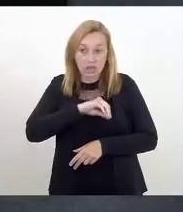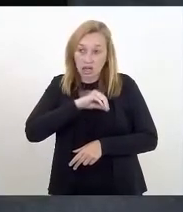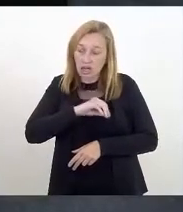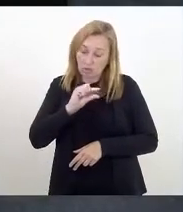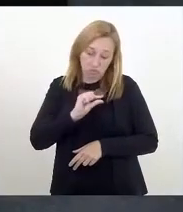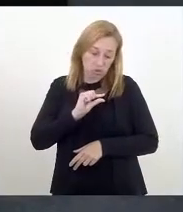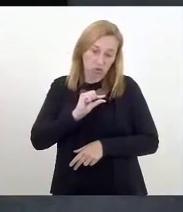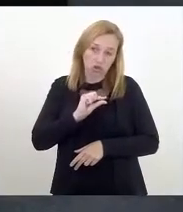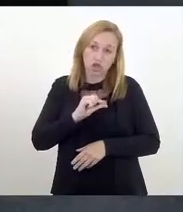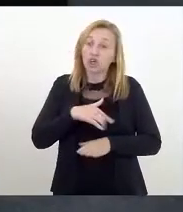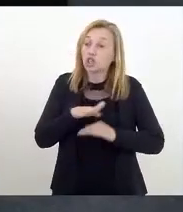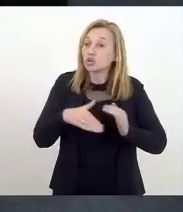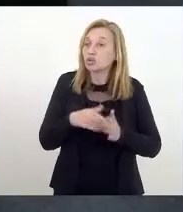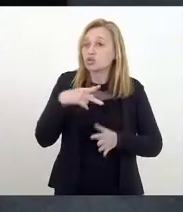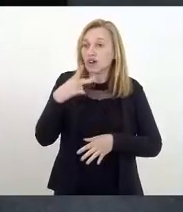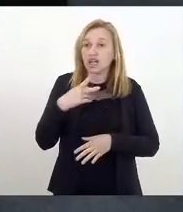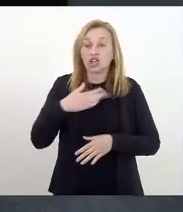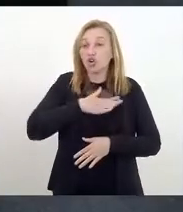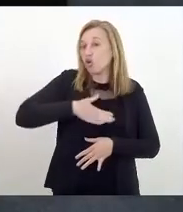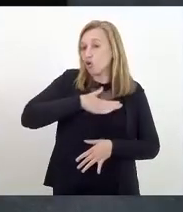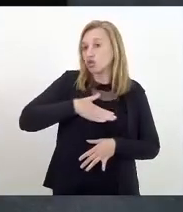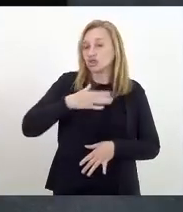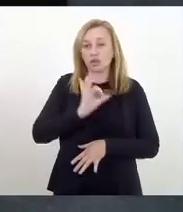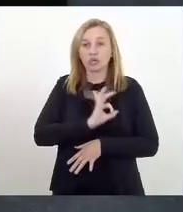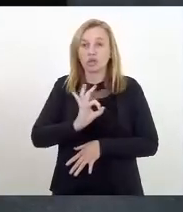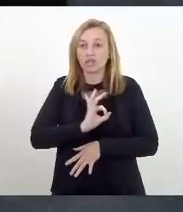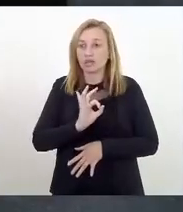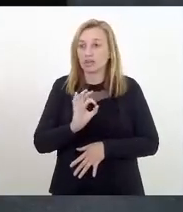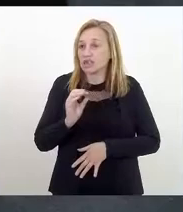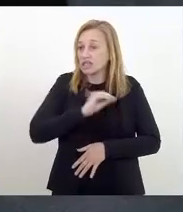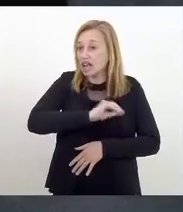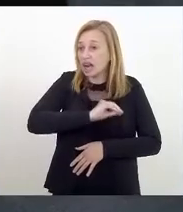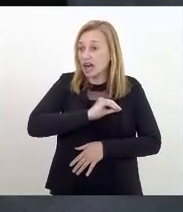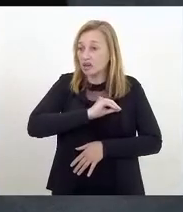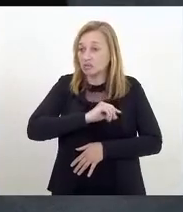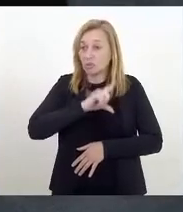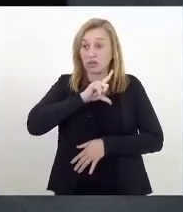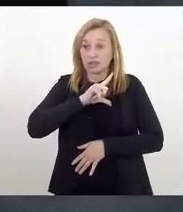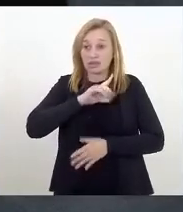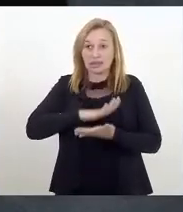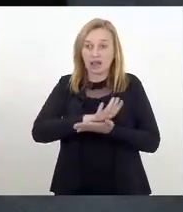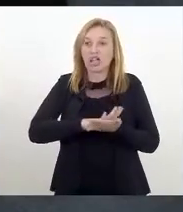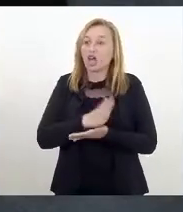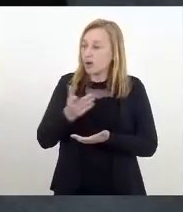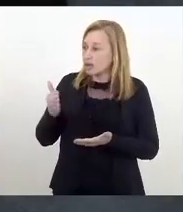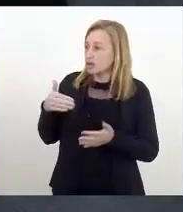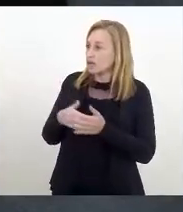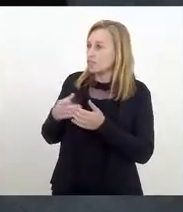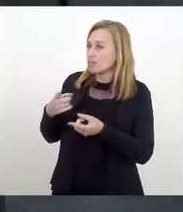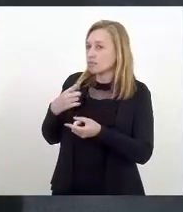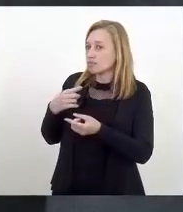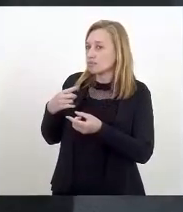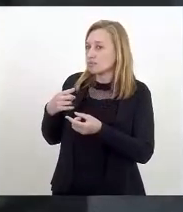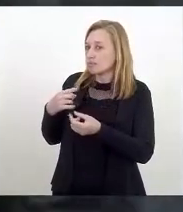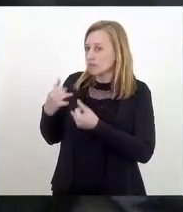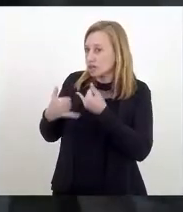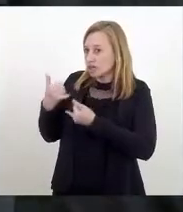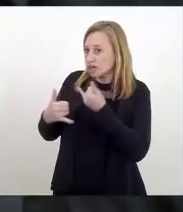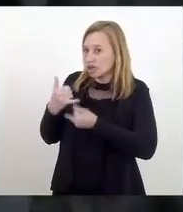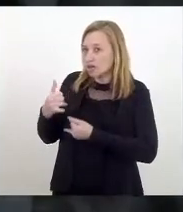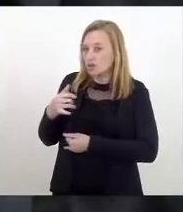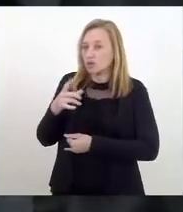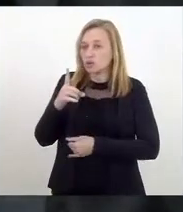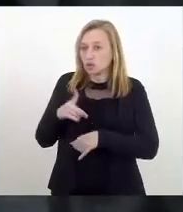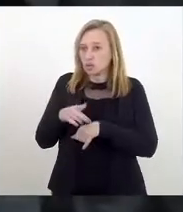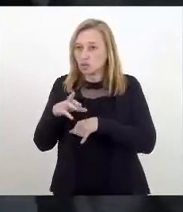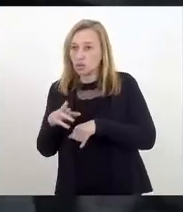falam que guarda a polícia. Todos os governos falam que guarda a polícia. Entendeu? Até brinquei com o doutor Rodrigo que eu retiro a emenda, fiz uma brincadeira